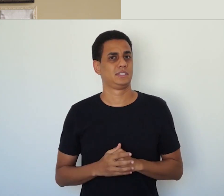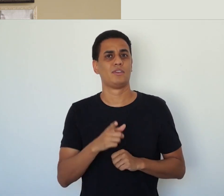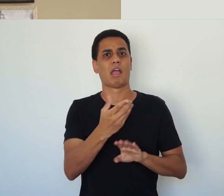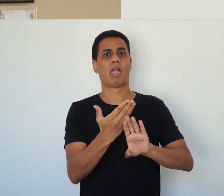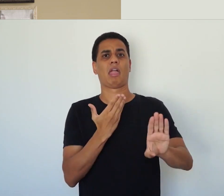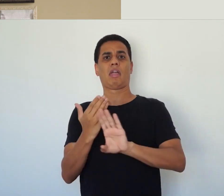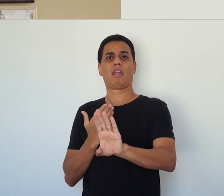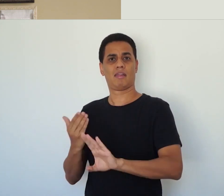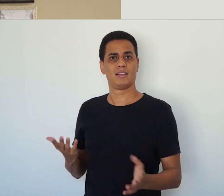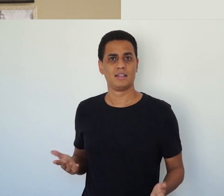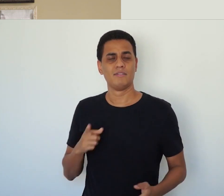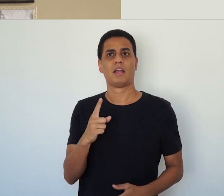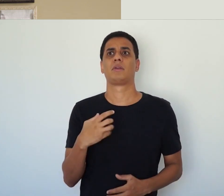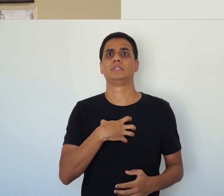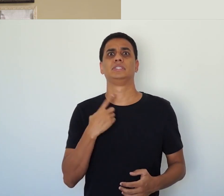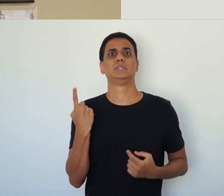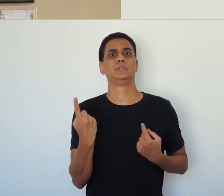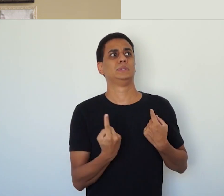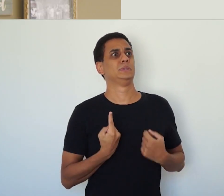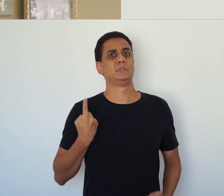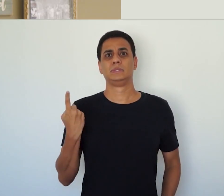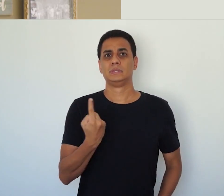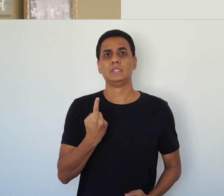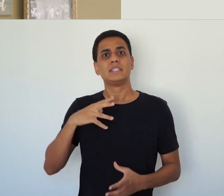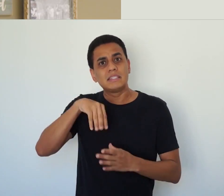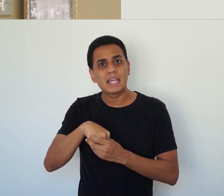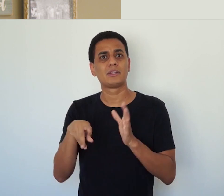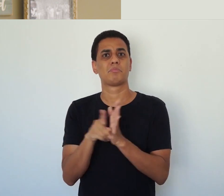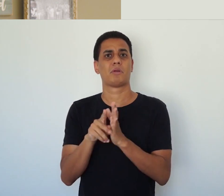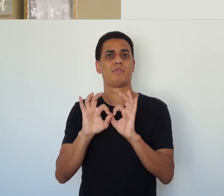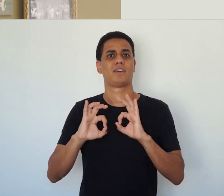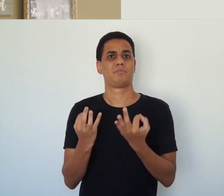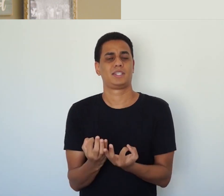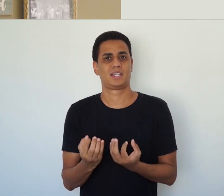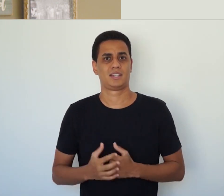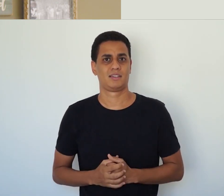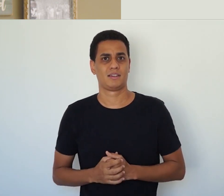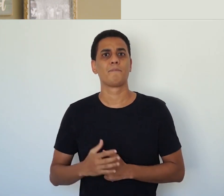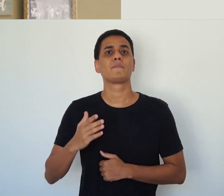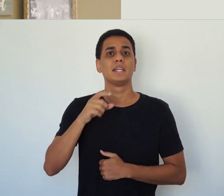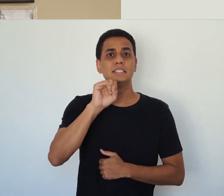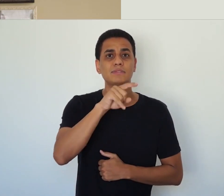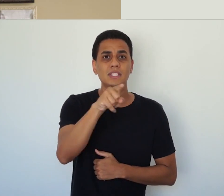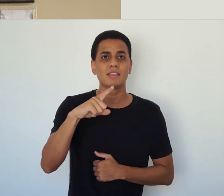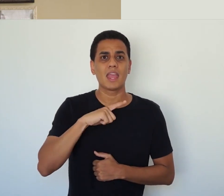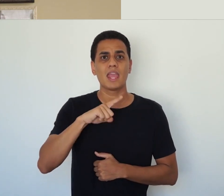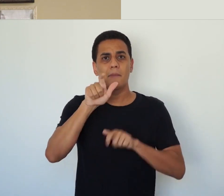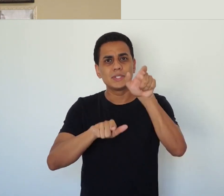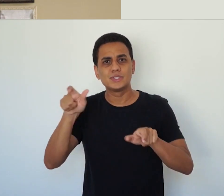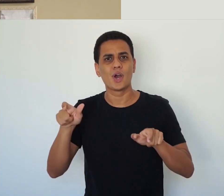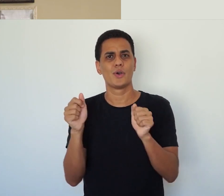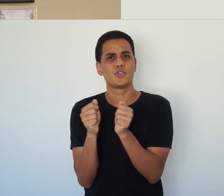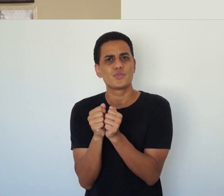que o isolamento social que você já está, ou seja, te colocar no isolamento social dentro da tua própria casa. Você que ainda